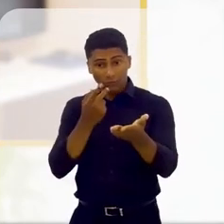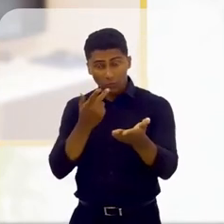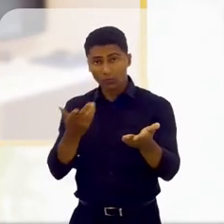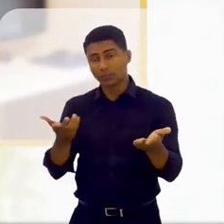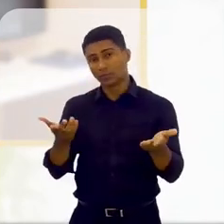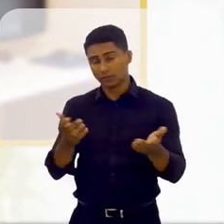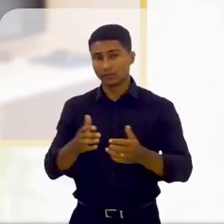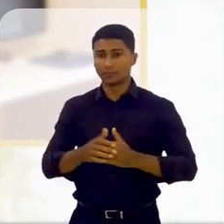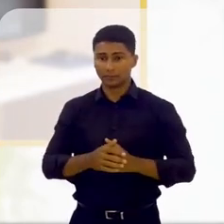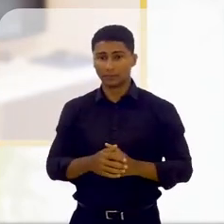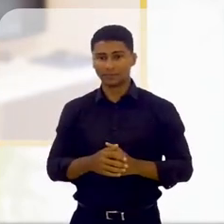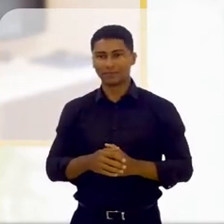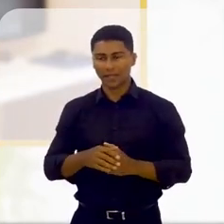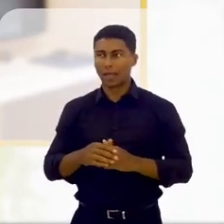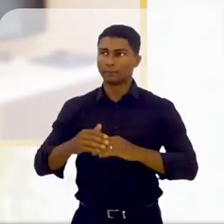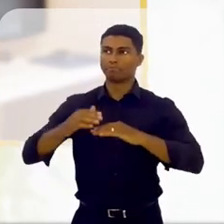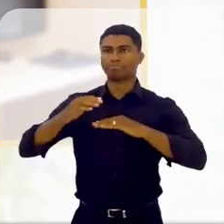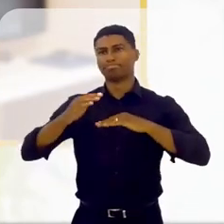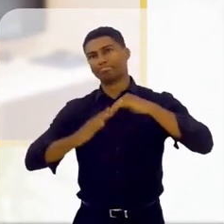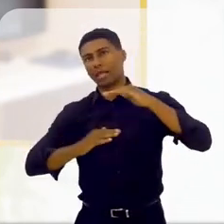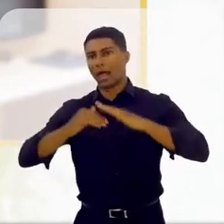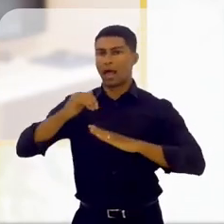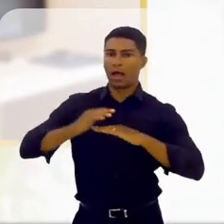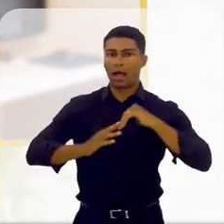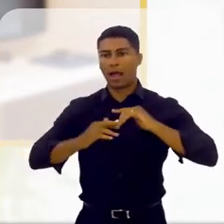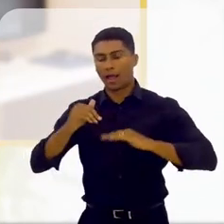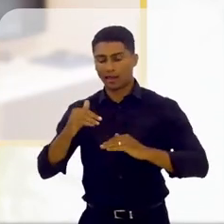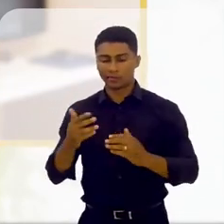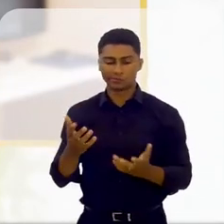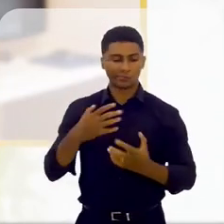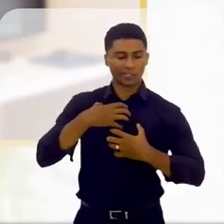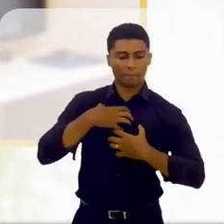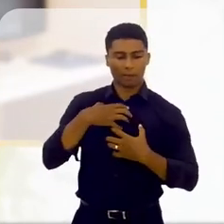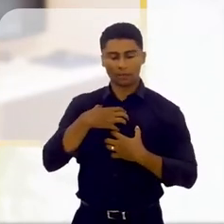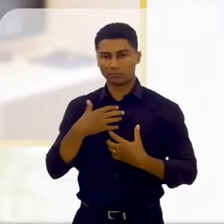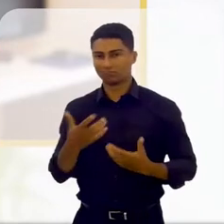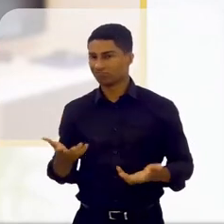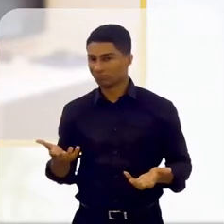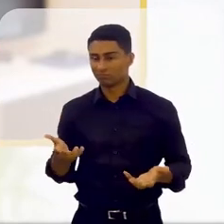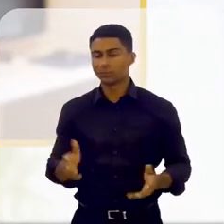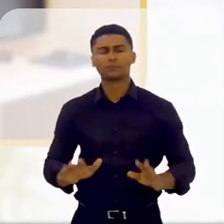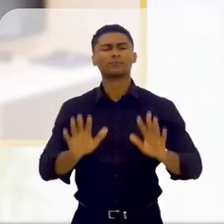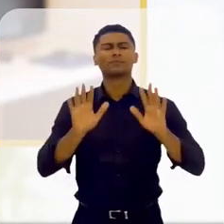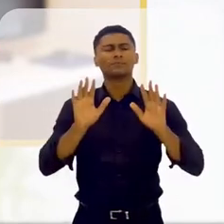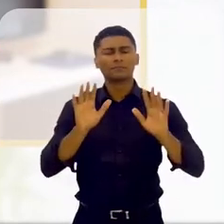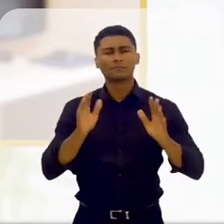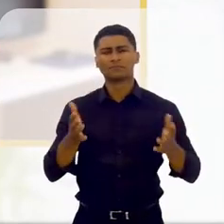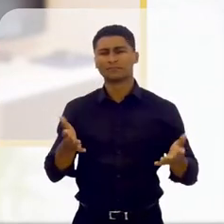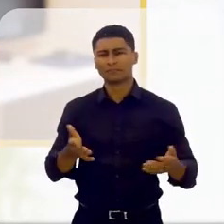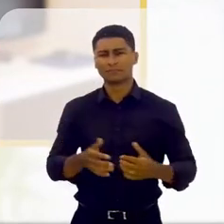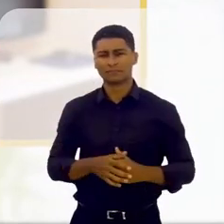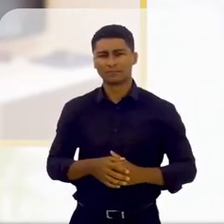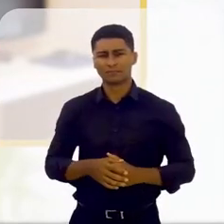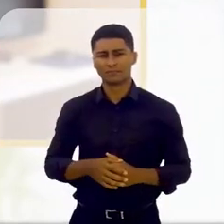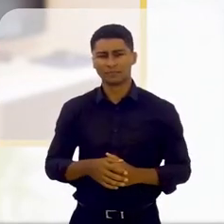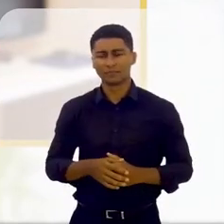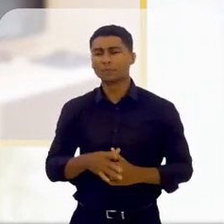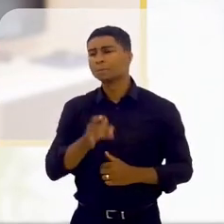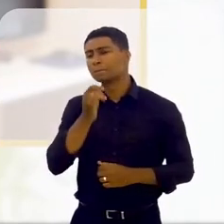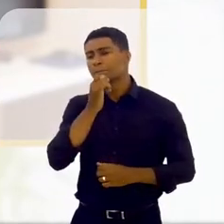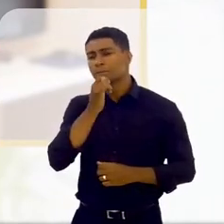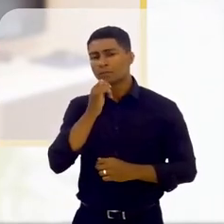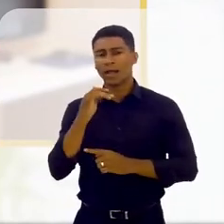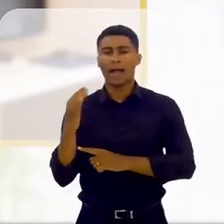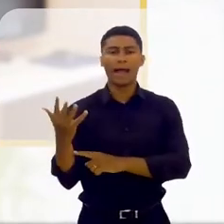falando desse talento, desse sentimento. Só que em algum momento,